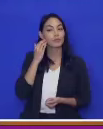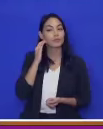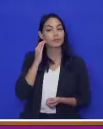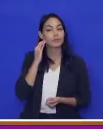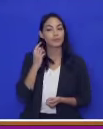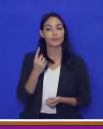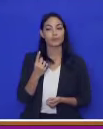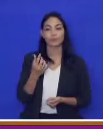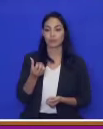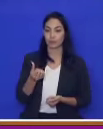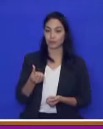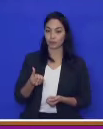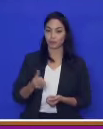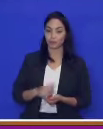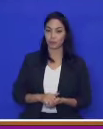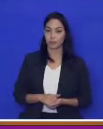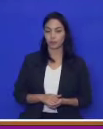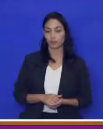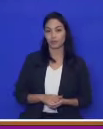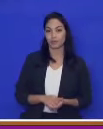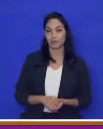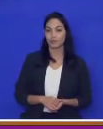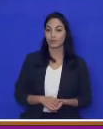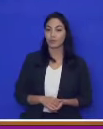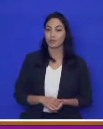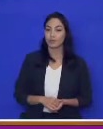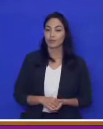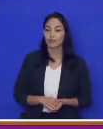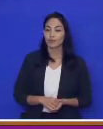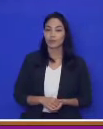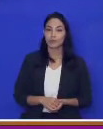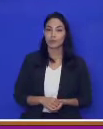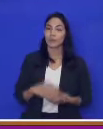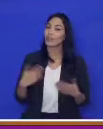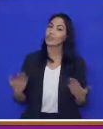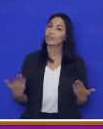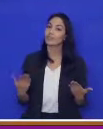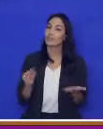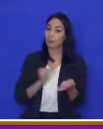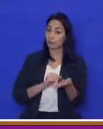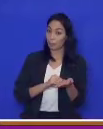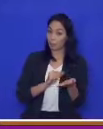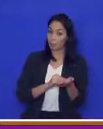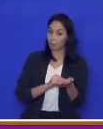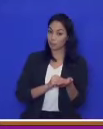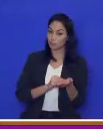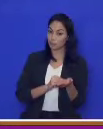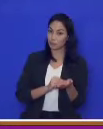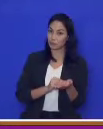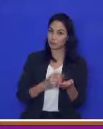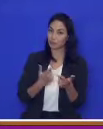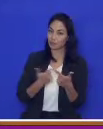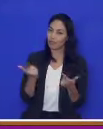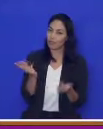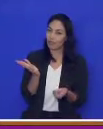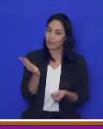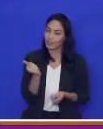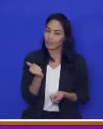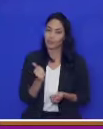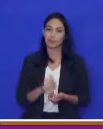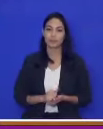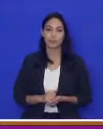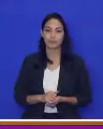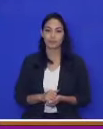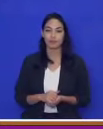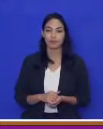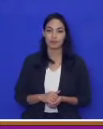16. Rosa 16. E aí, tá marcando? Pode chamar que a sorte vem. Vem sorte,